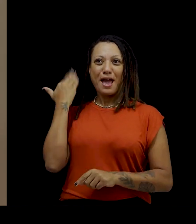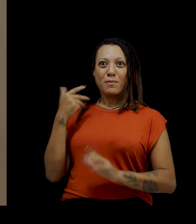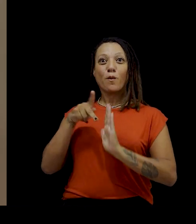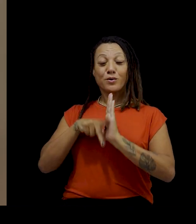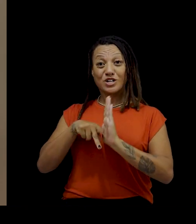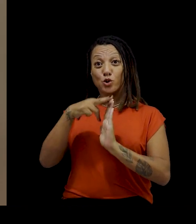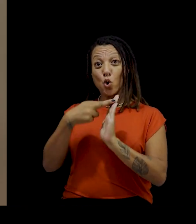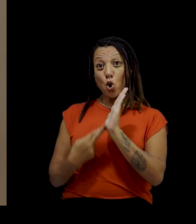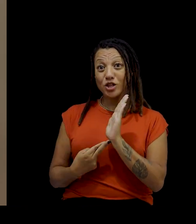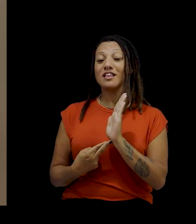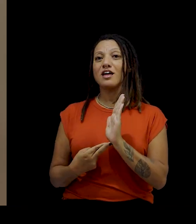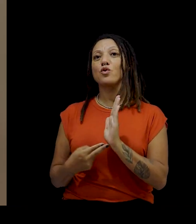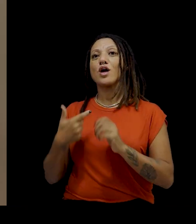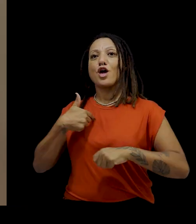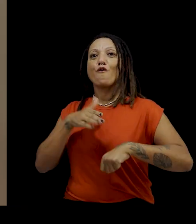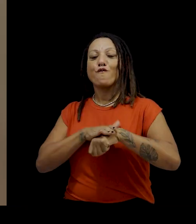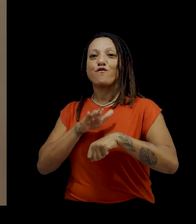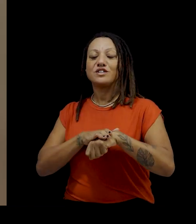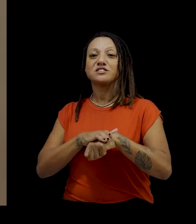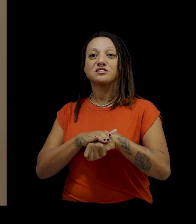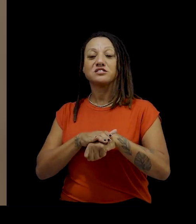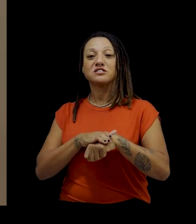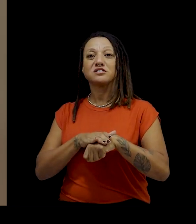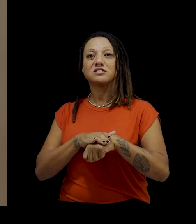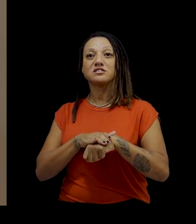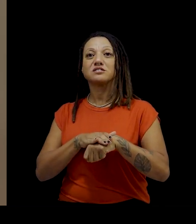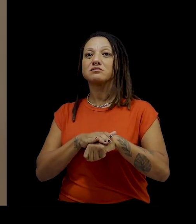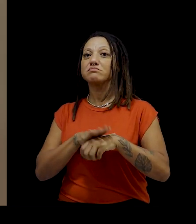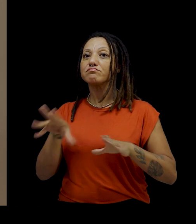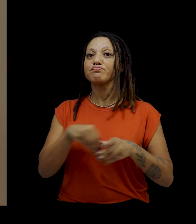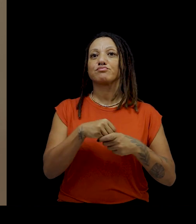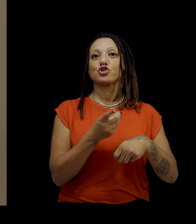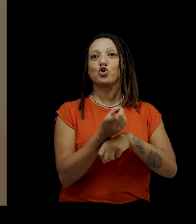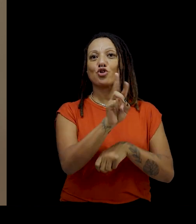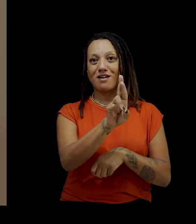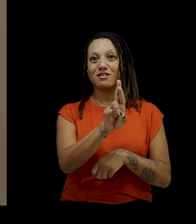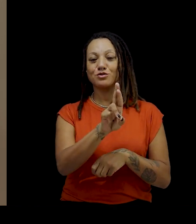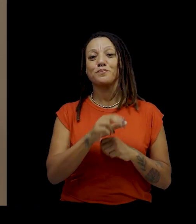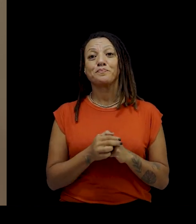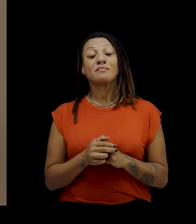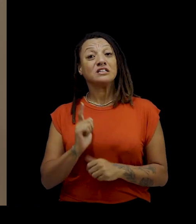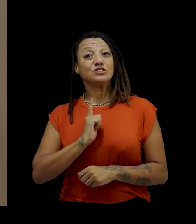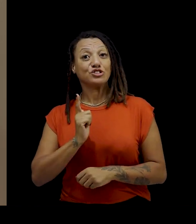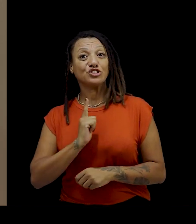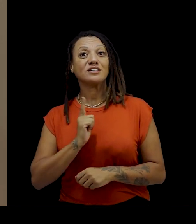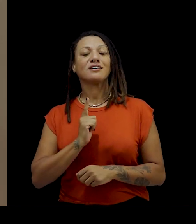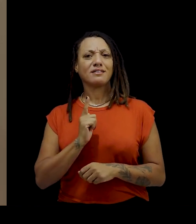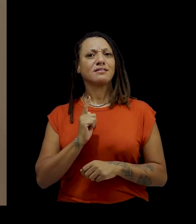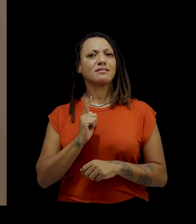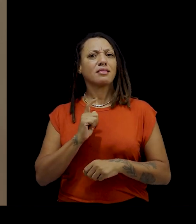era também o projeto, o roteiro dele, o projeto dele foi o projeto que eu apliquei para o o doutorado. Então tinha ali